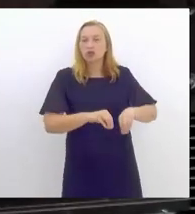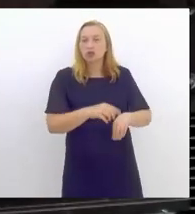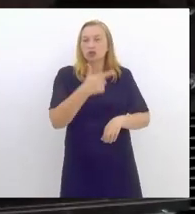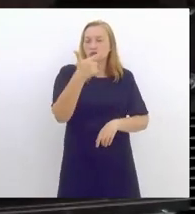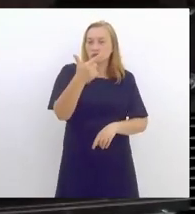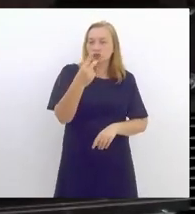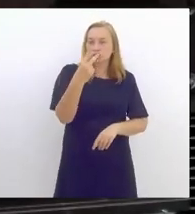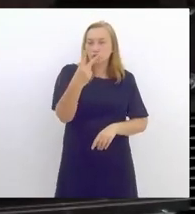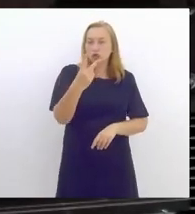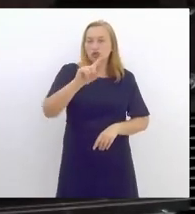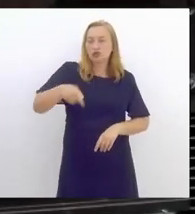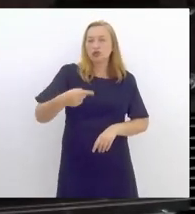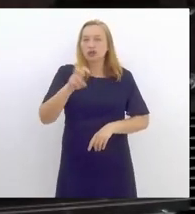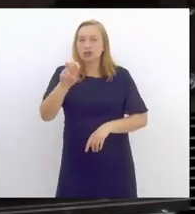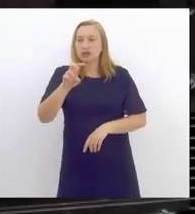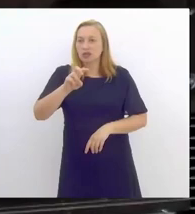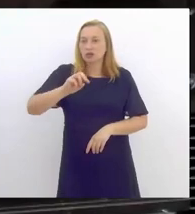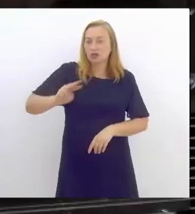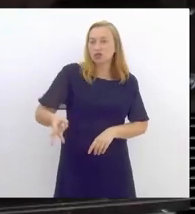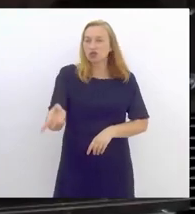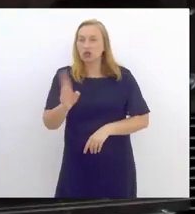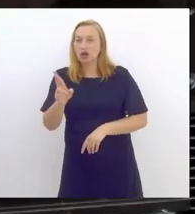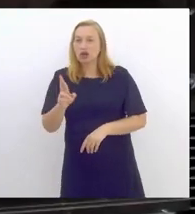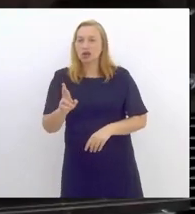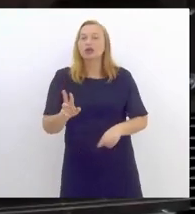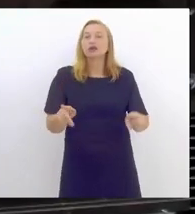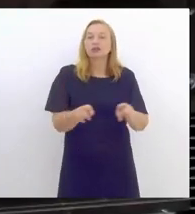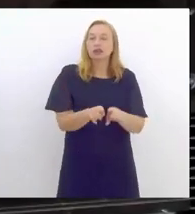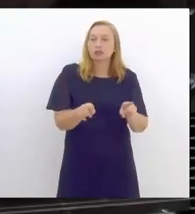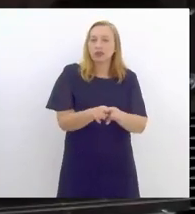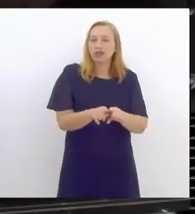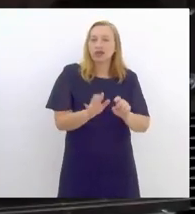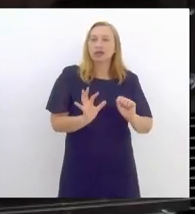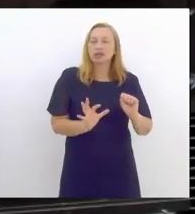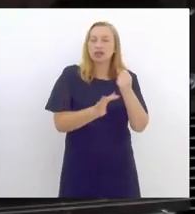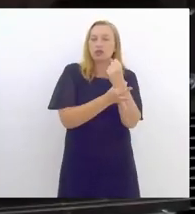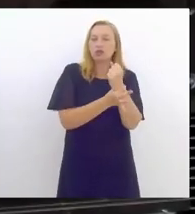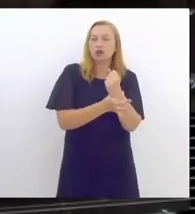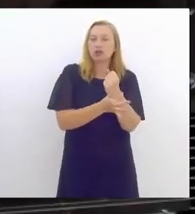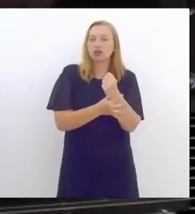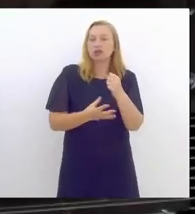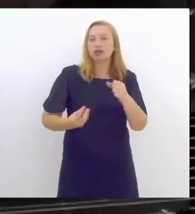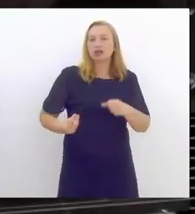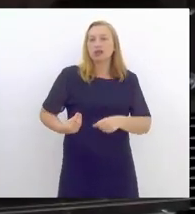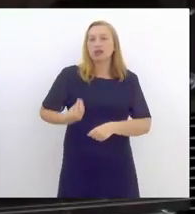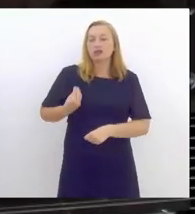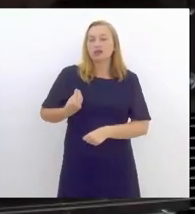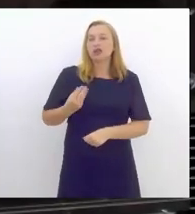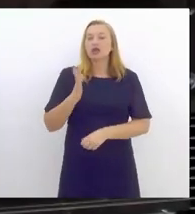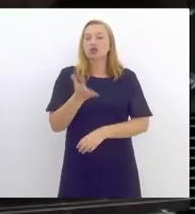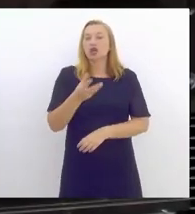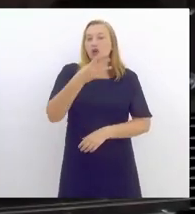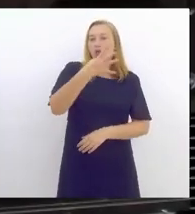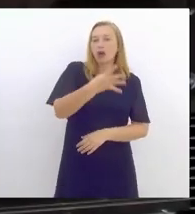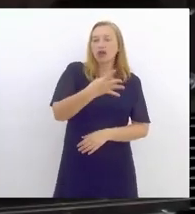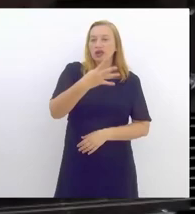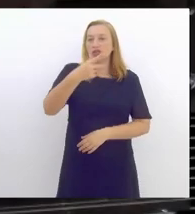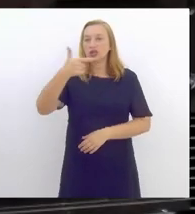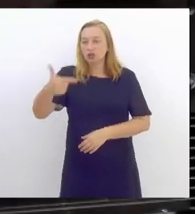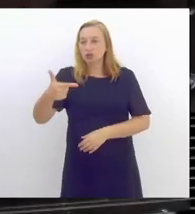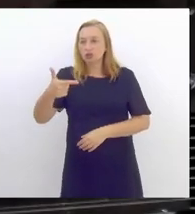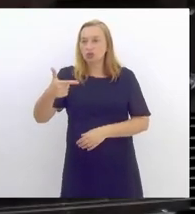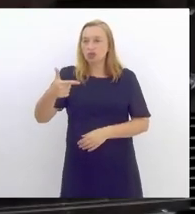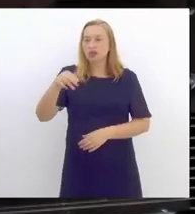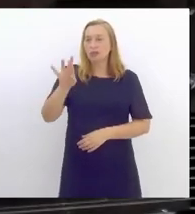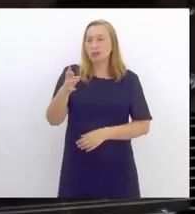aos criminosos. Ampliamos o segurança presente, Rodrigo Bacelar, que já conta com 42 bases e o bairro